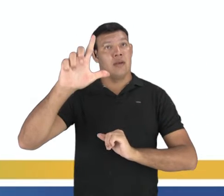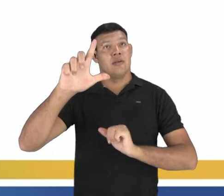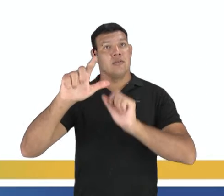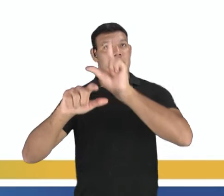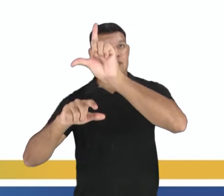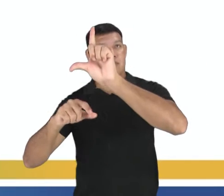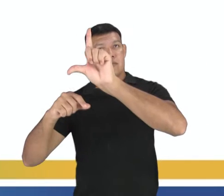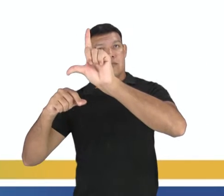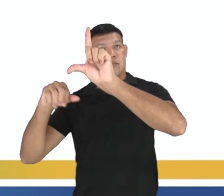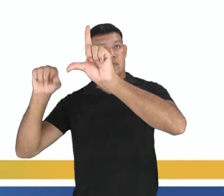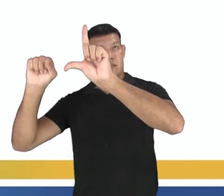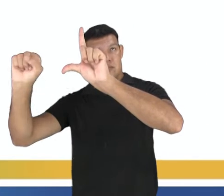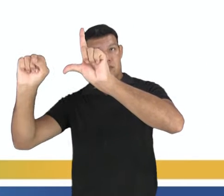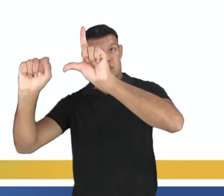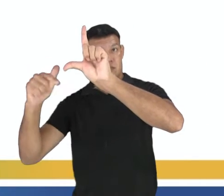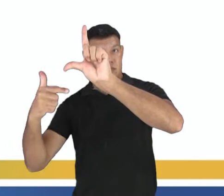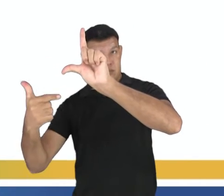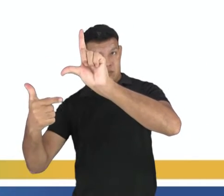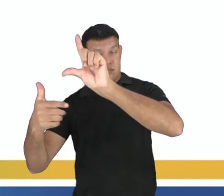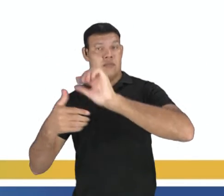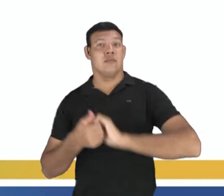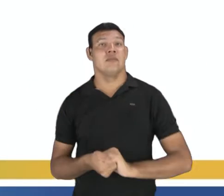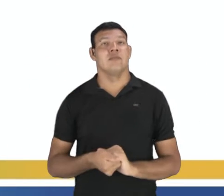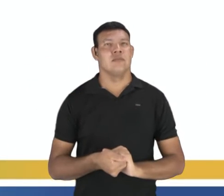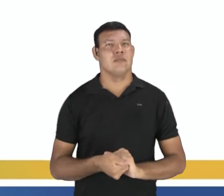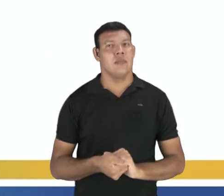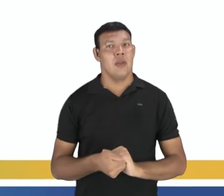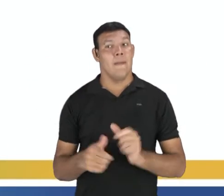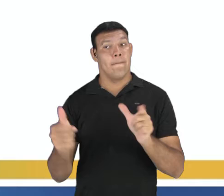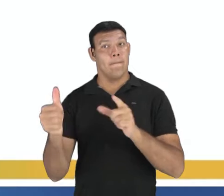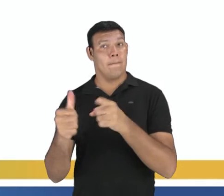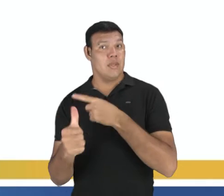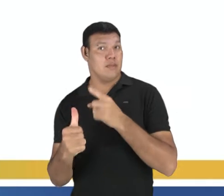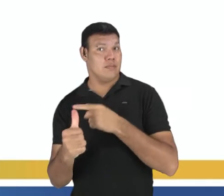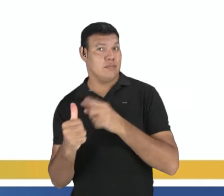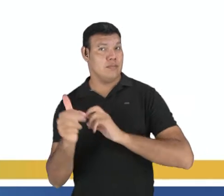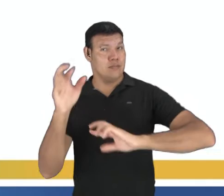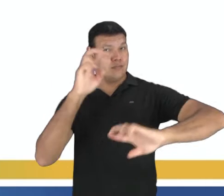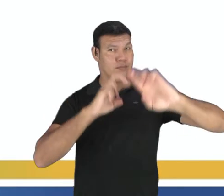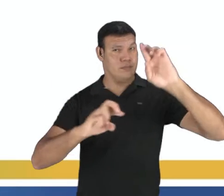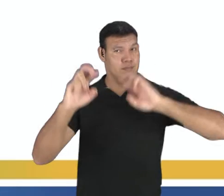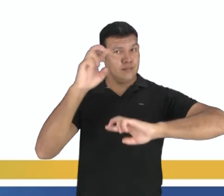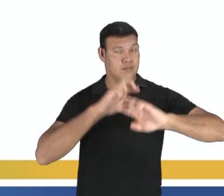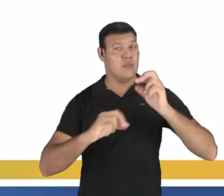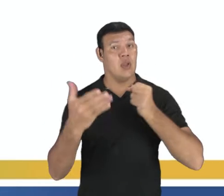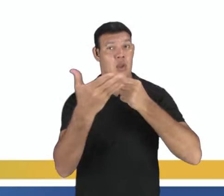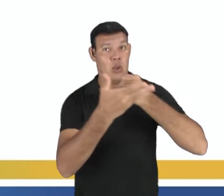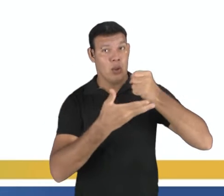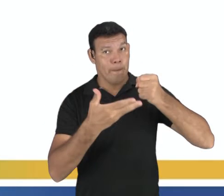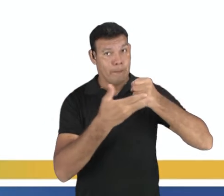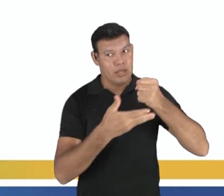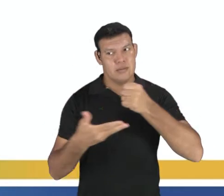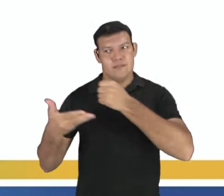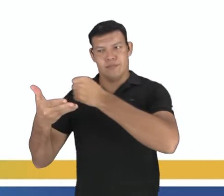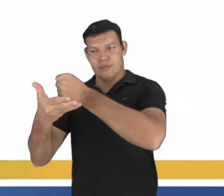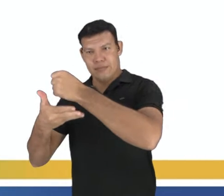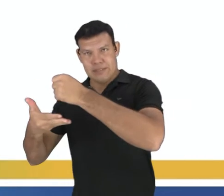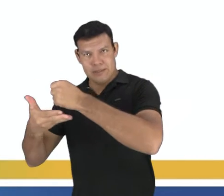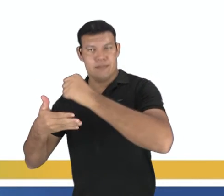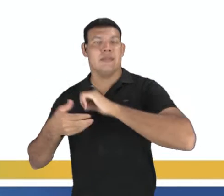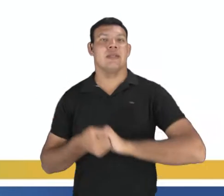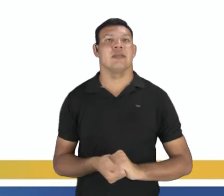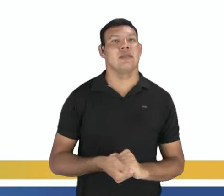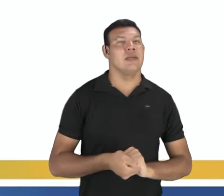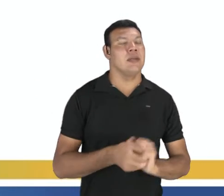log de 8 na base 2. Então, a primeira coisa a ser observado é a base desse logaritmo. Então,